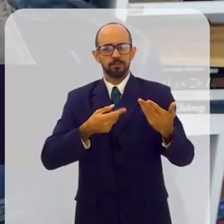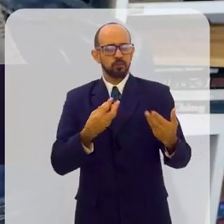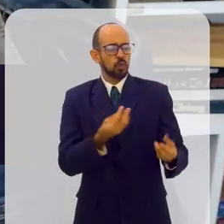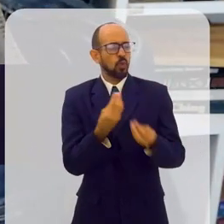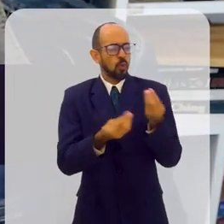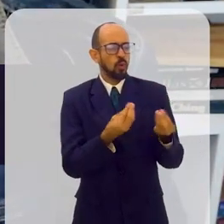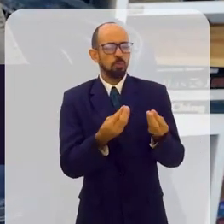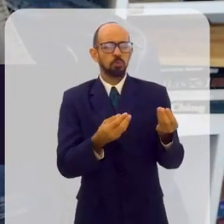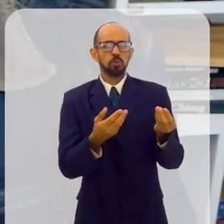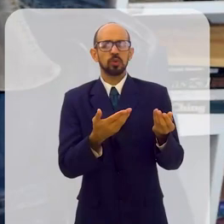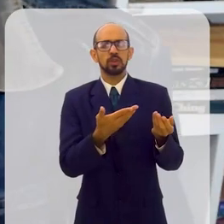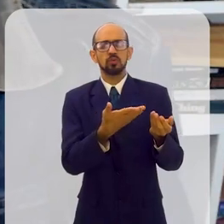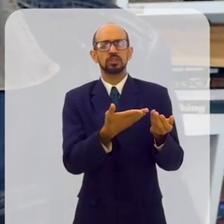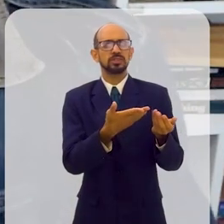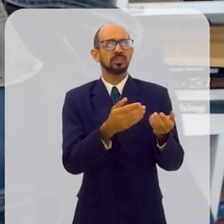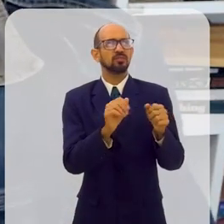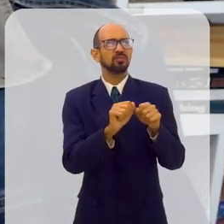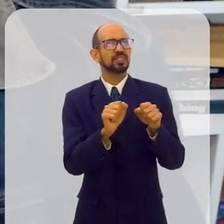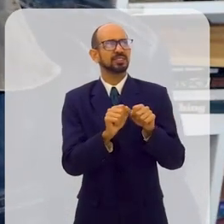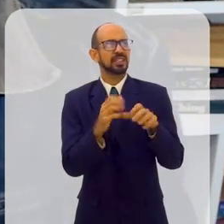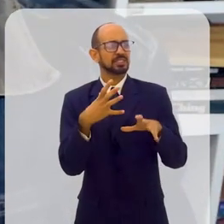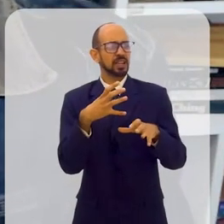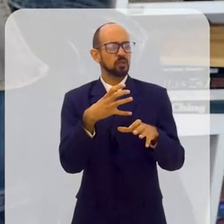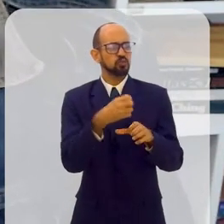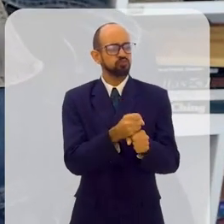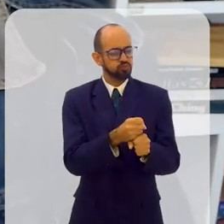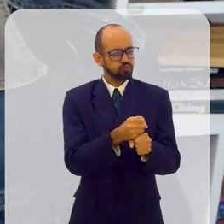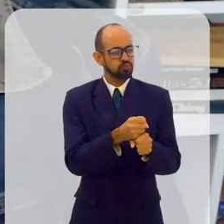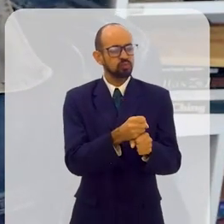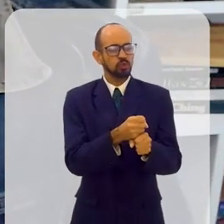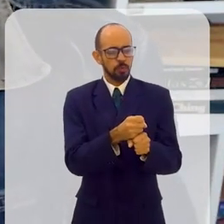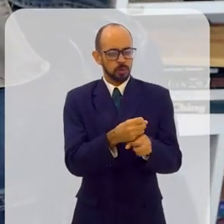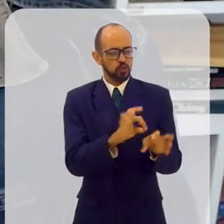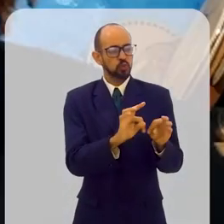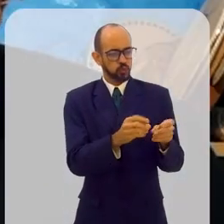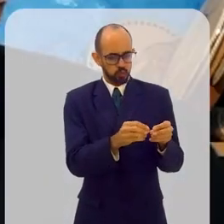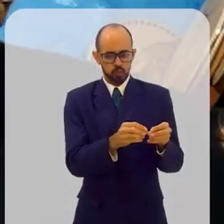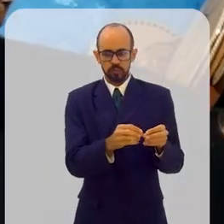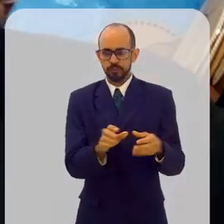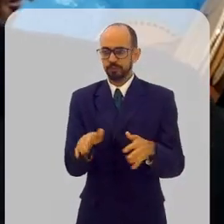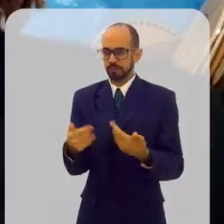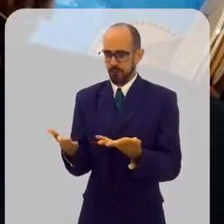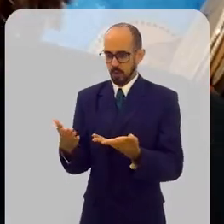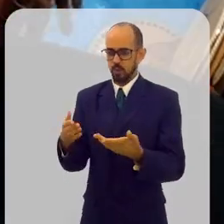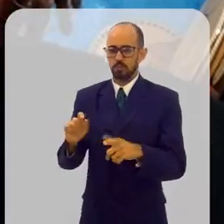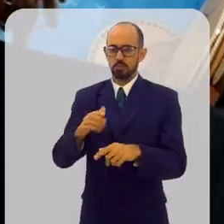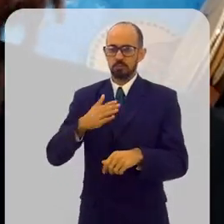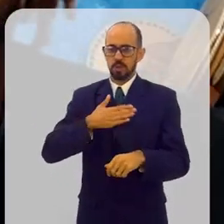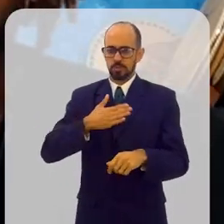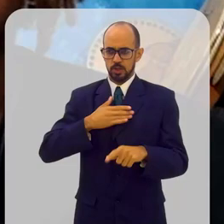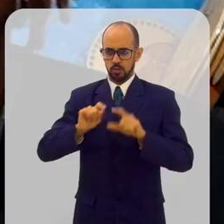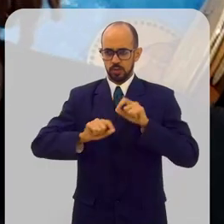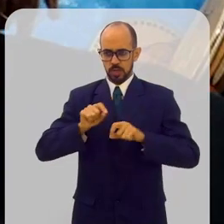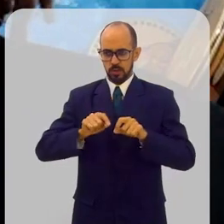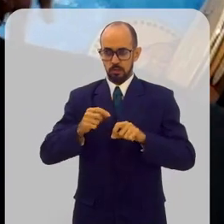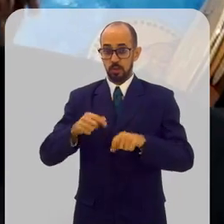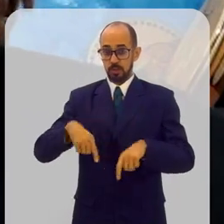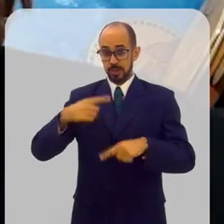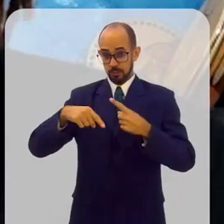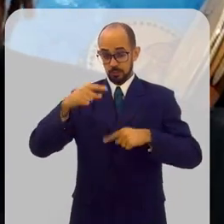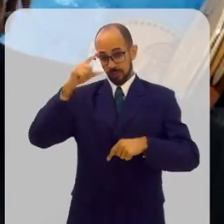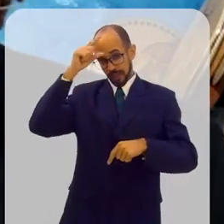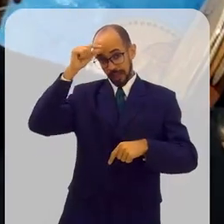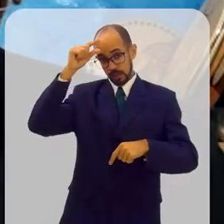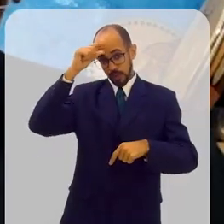ligadas ao teatro. Como é que você juntar essas coisas, né? Tem um lugar importante assim, né?